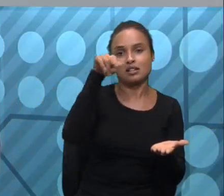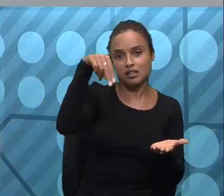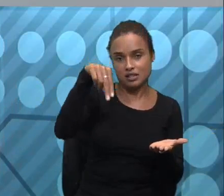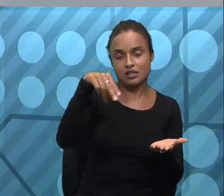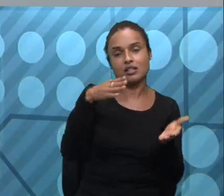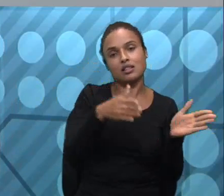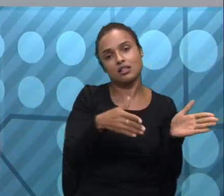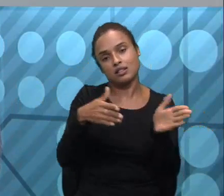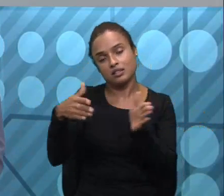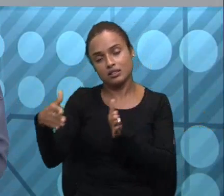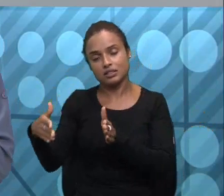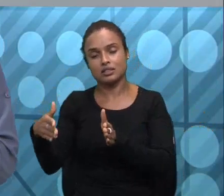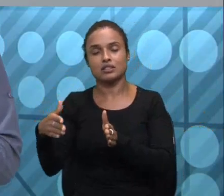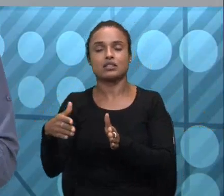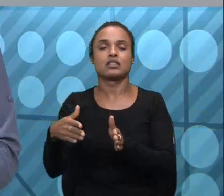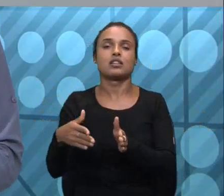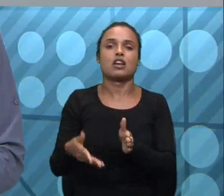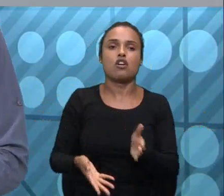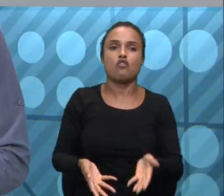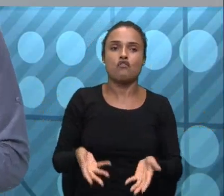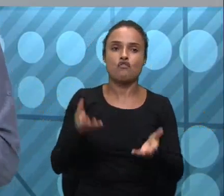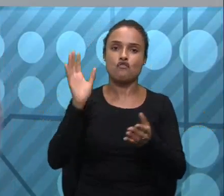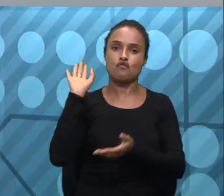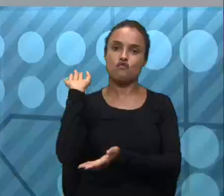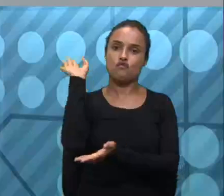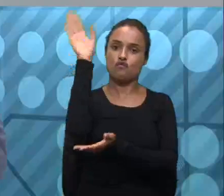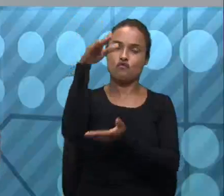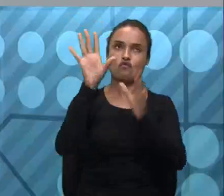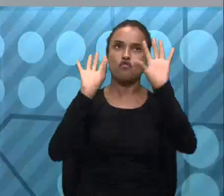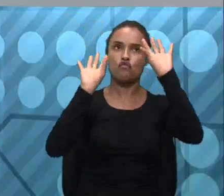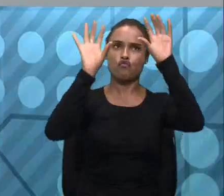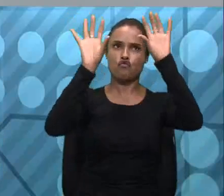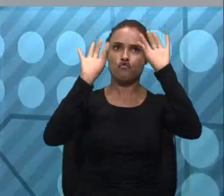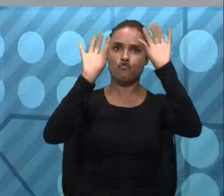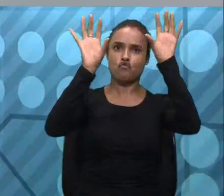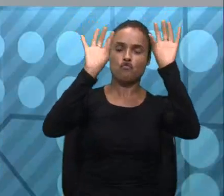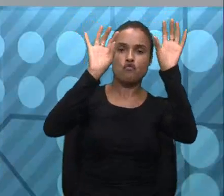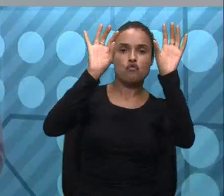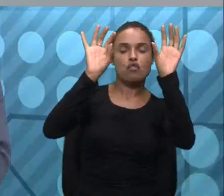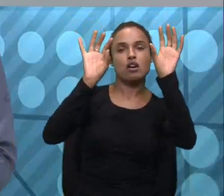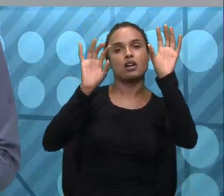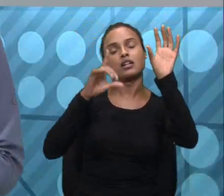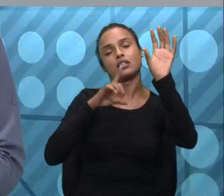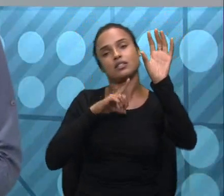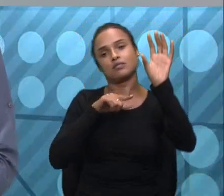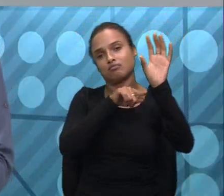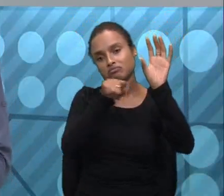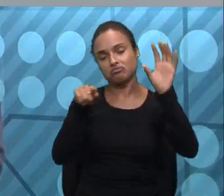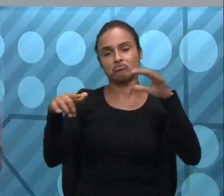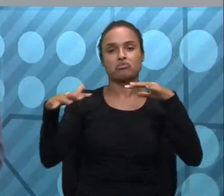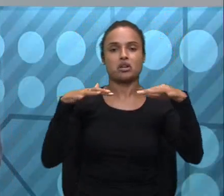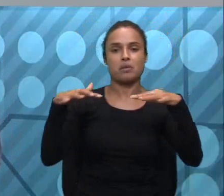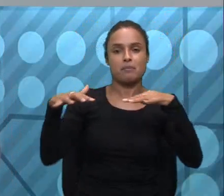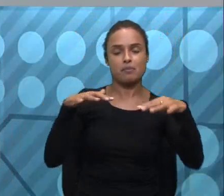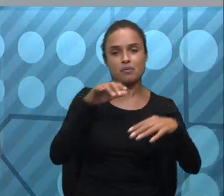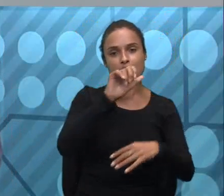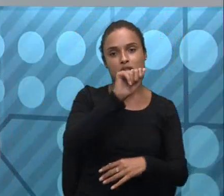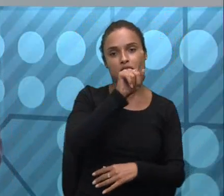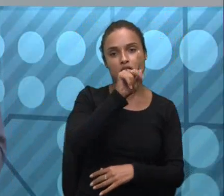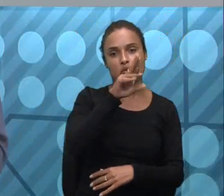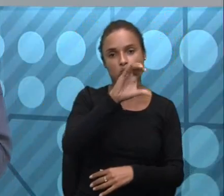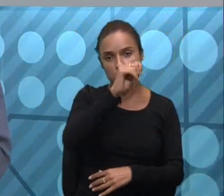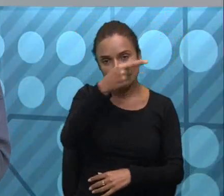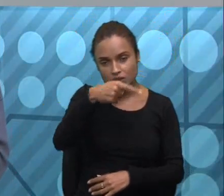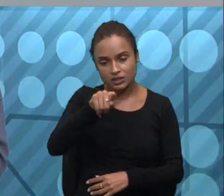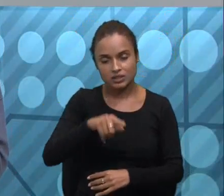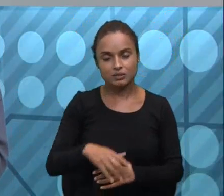adução. Ótimo. Falou o tipo de movimento, falou em qual habilidade esportiva. Um abraço para vocês aí do Polo. Vamos